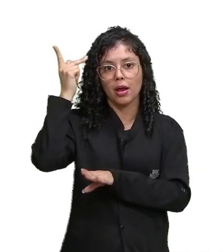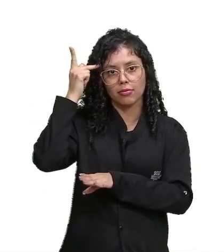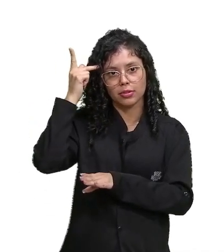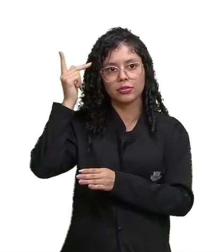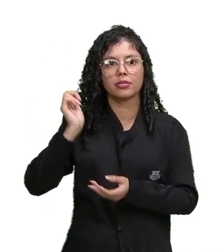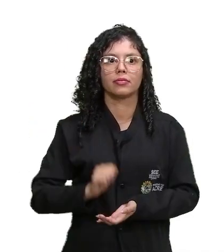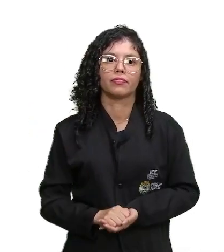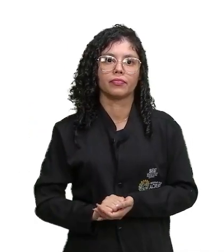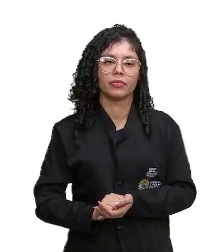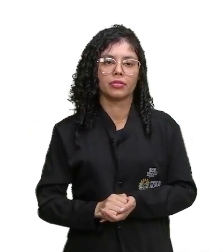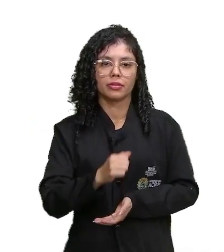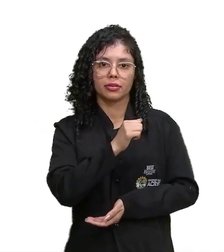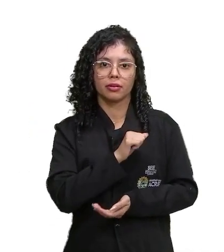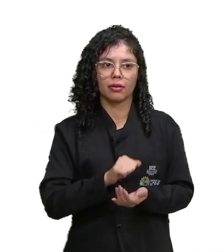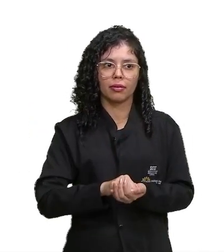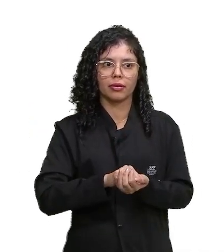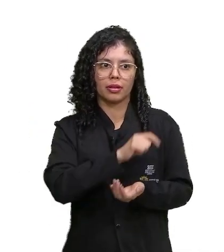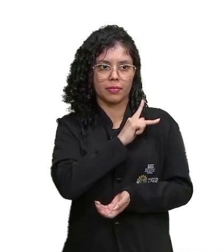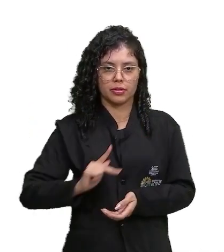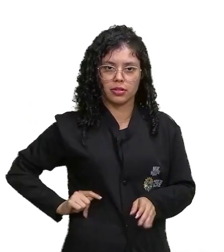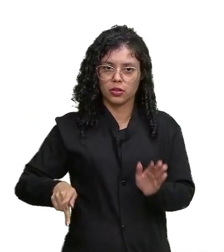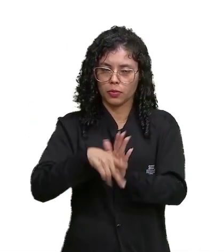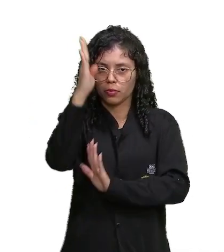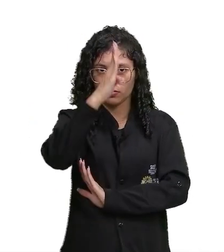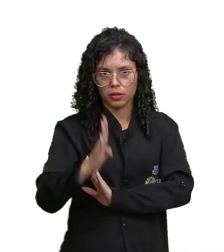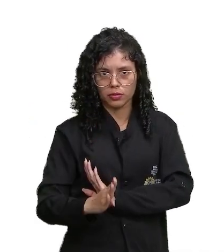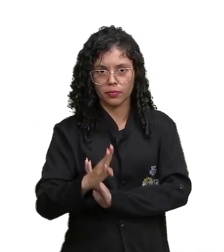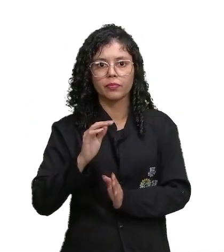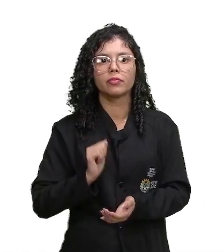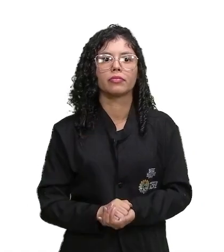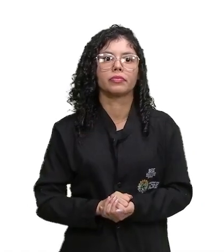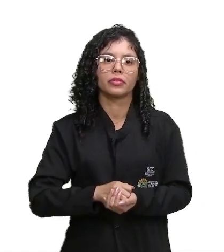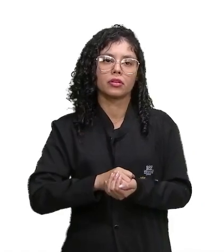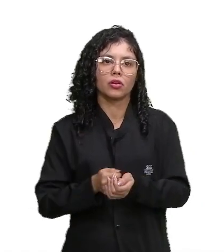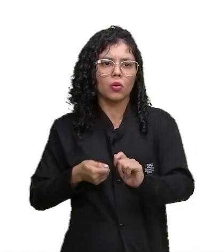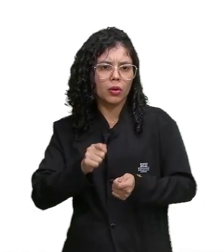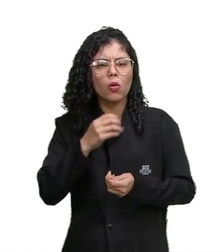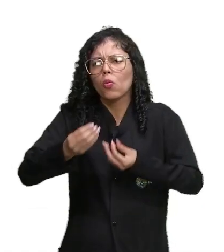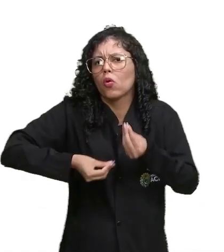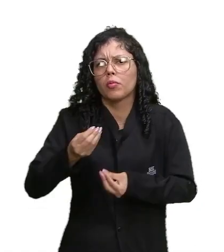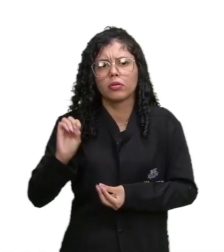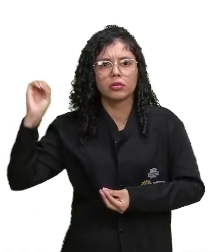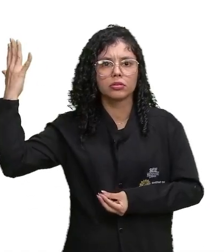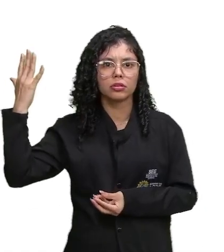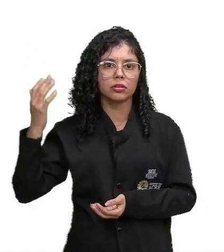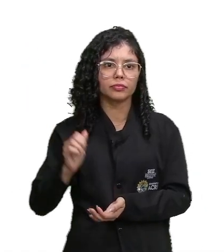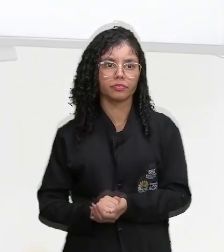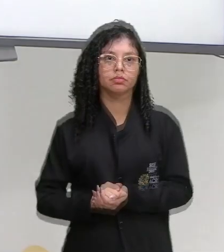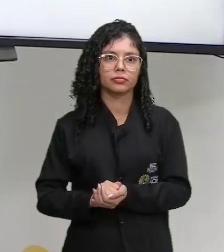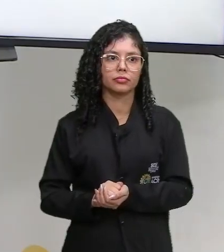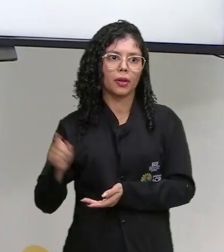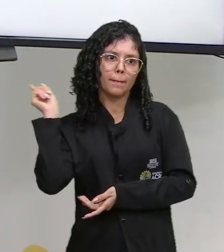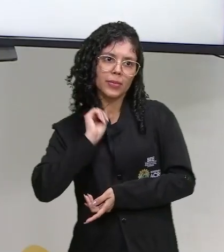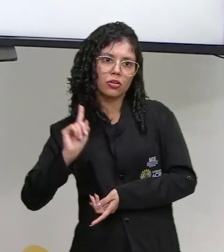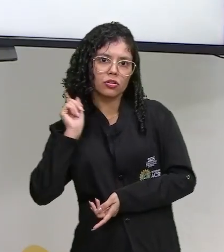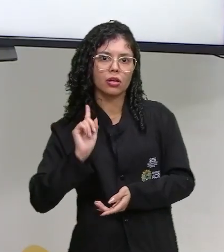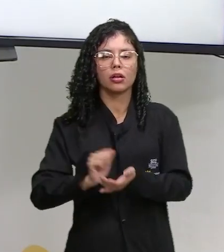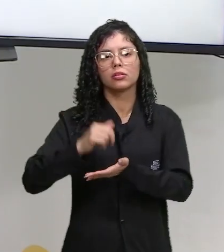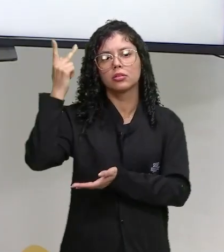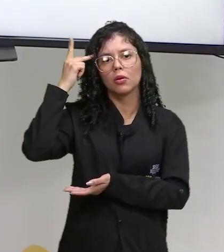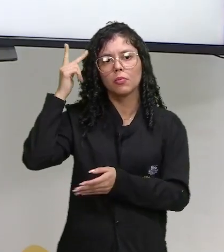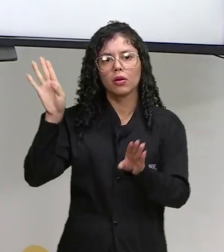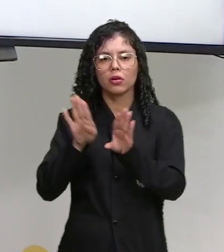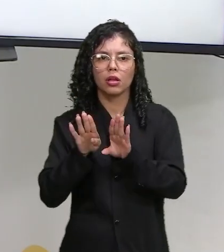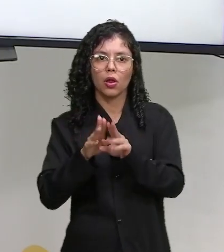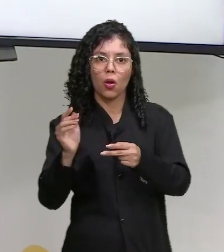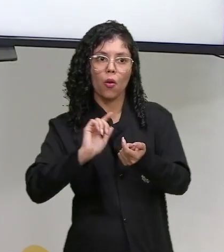na presidência do Brasil, que era uma sucessão mais ou menos programada. Como que funcionava? Bom, Minas Gerais e São Paulo eram os dois maiores